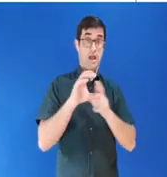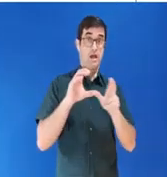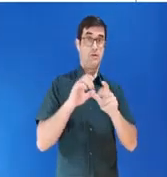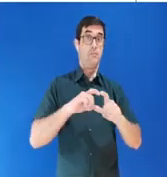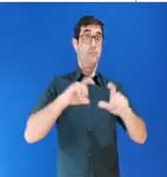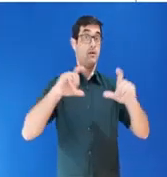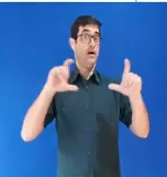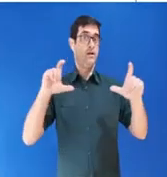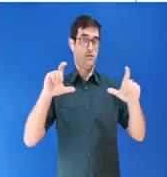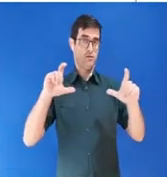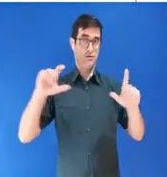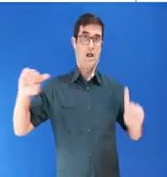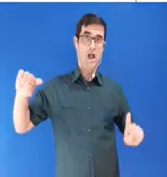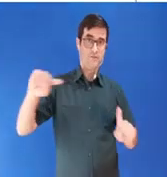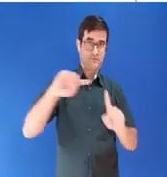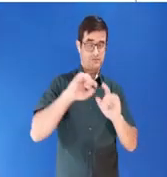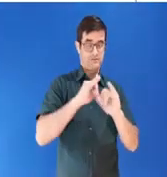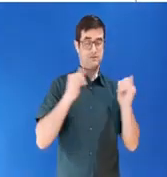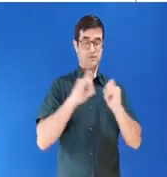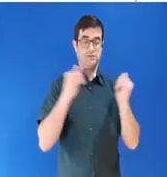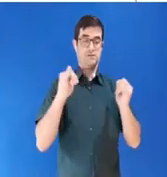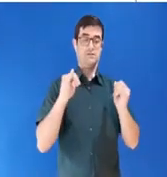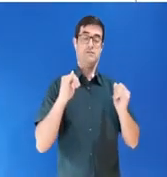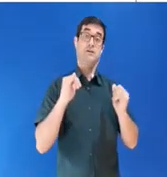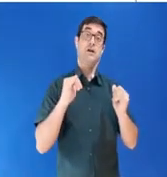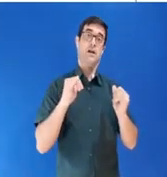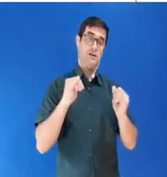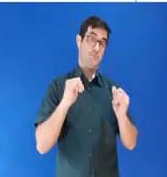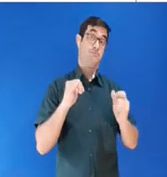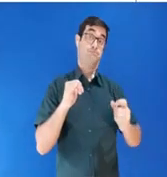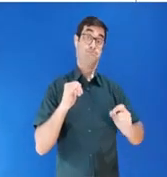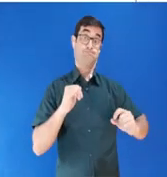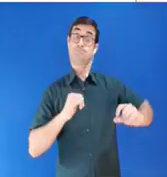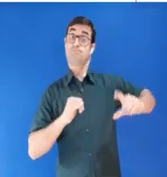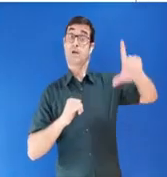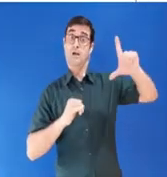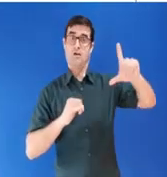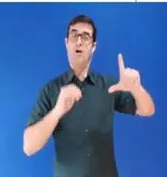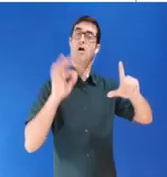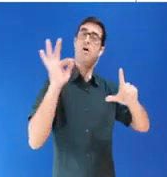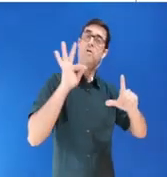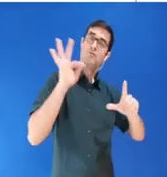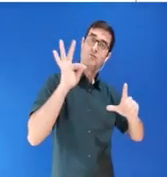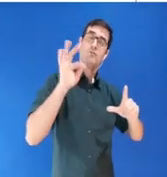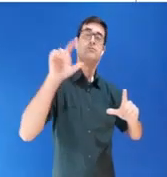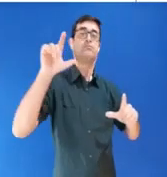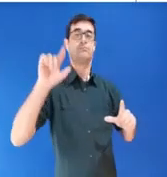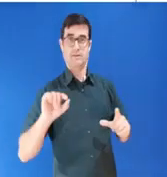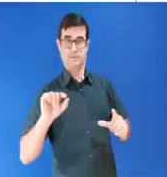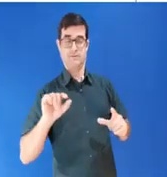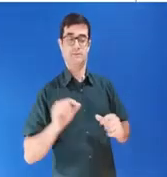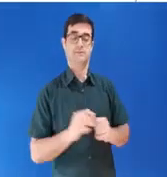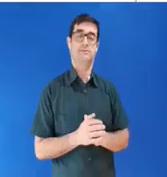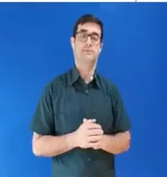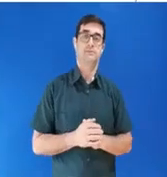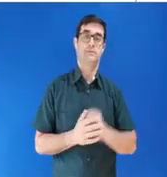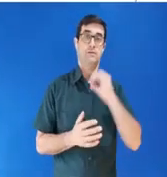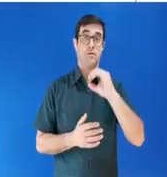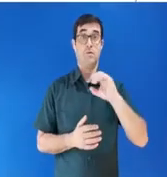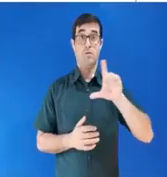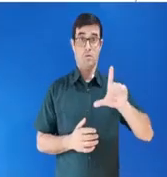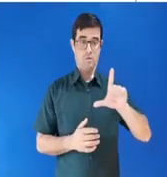eletrônica do que o flúor, né? Logo, se eu comparar entre o cloro e o bromo, ocorre